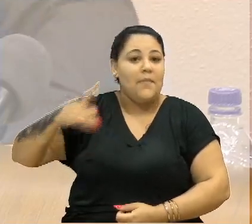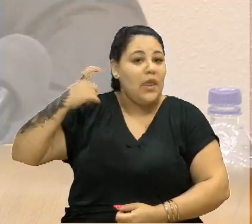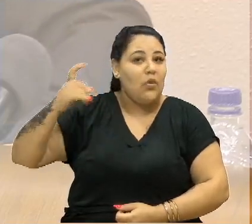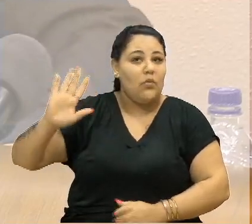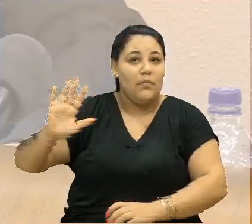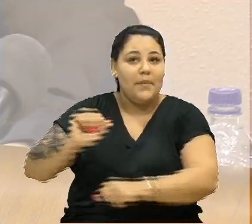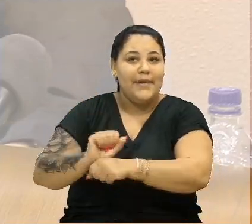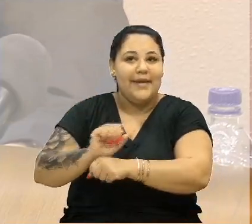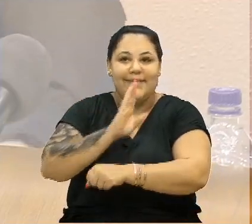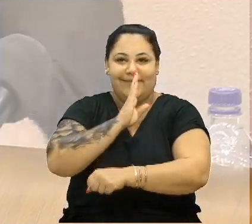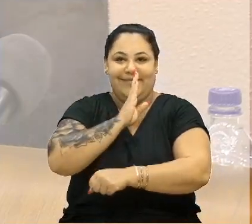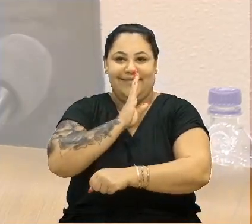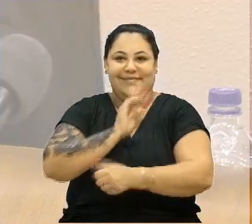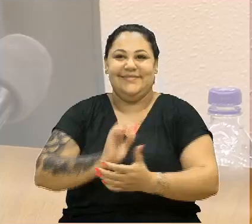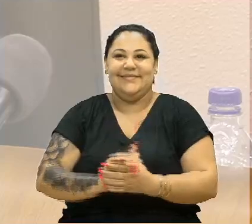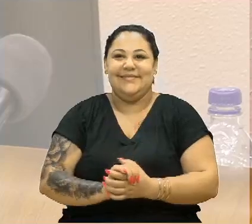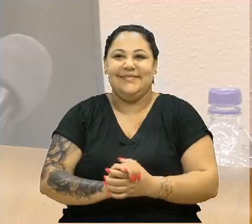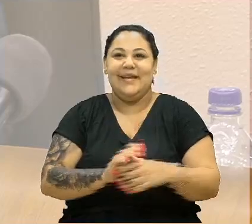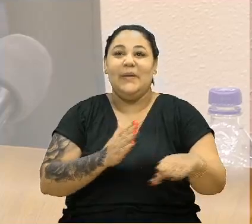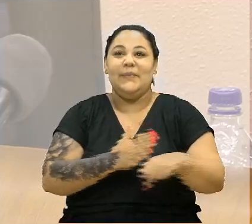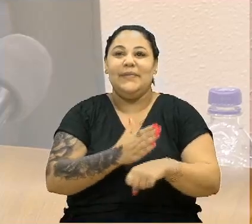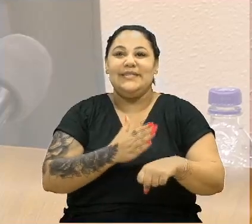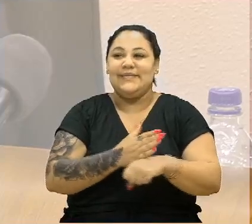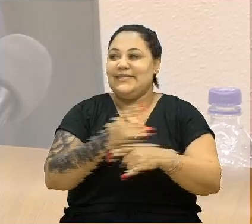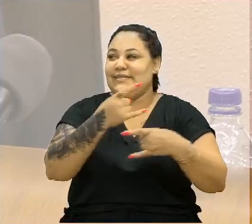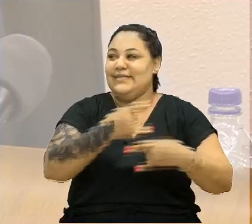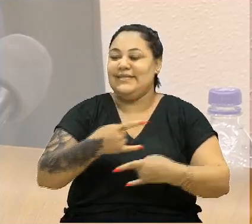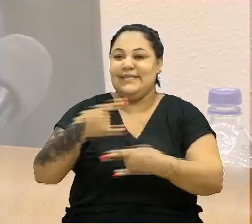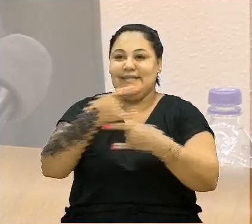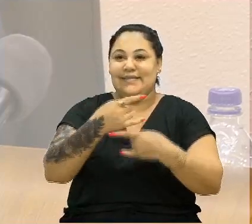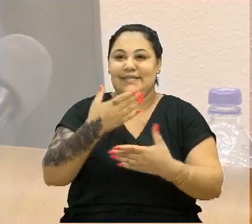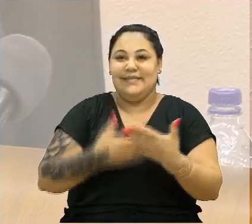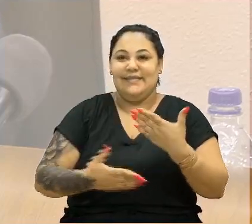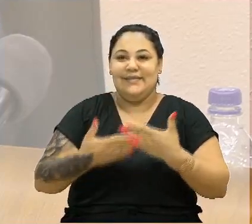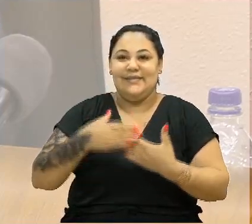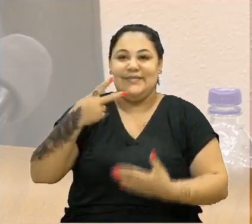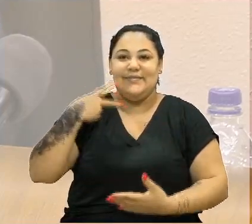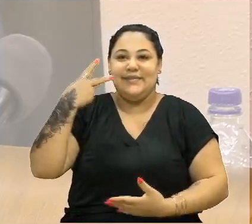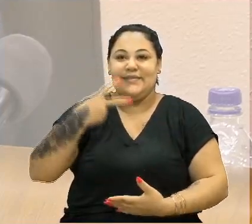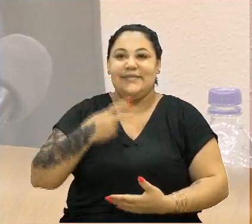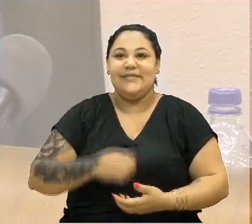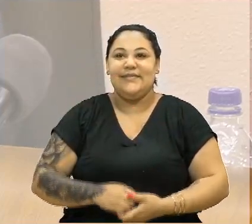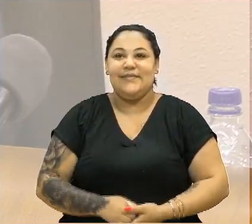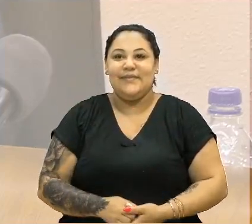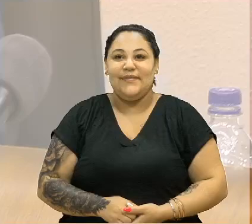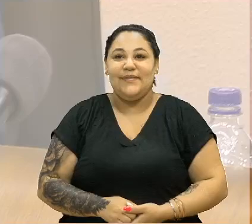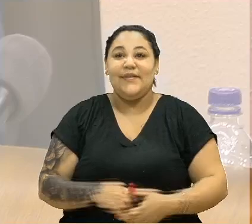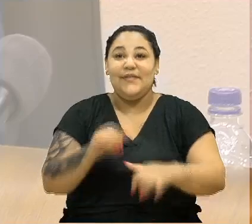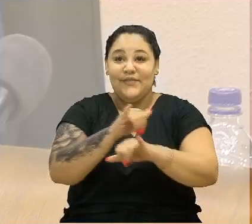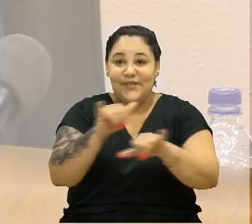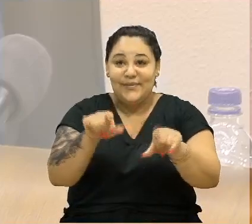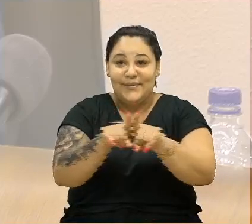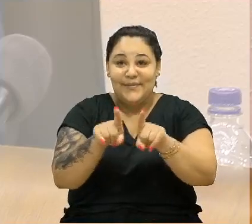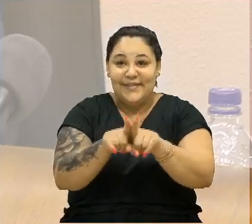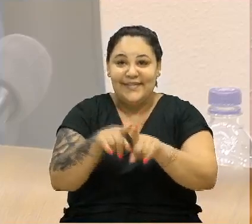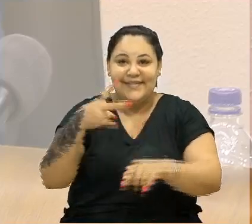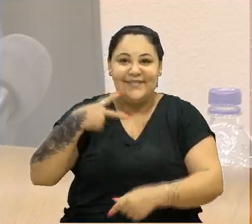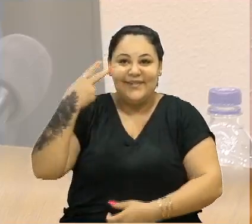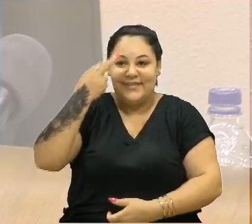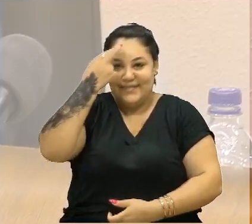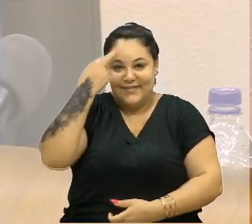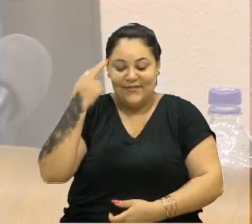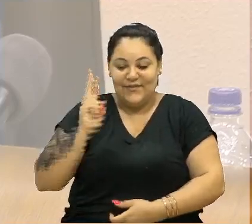fica assegurada a participação remota das vereadoras e vereadores. Informo que o vereador Rafael Bueno está